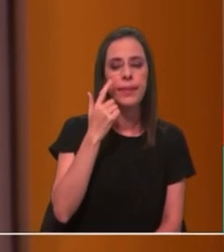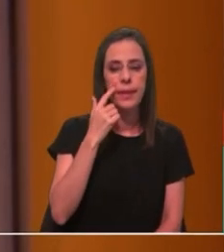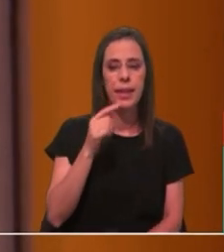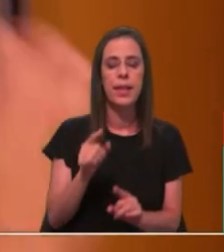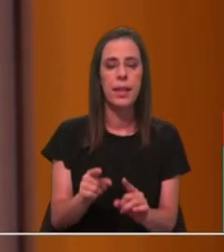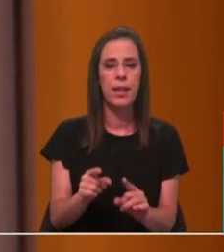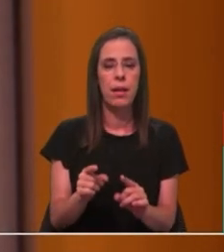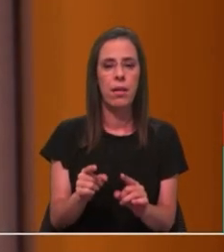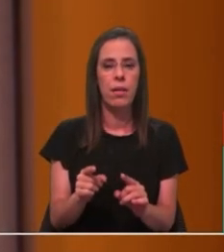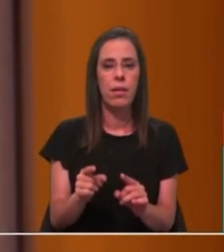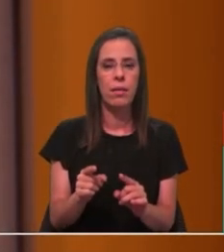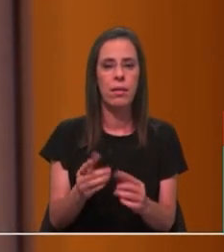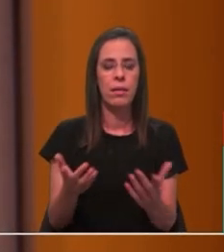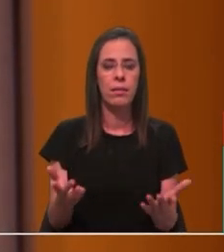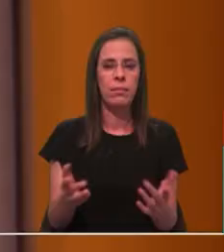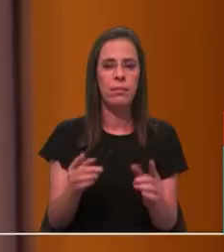também